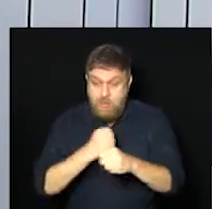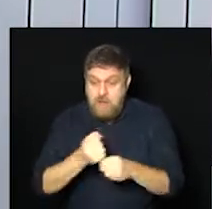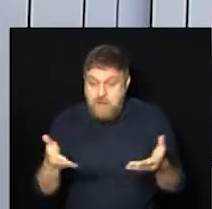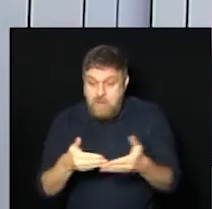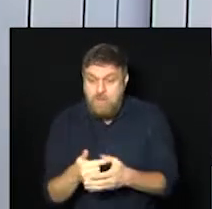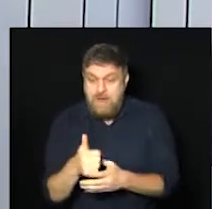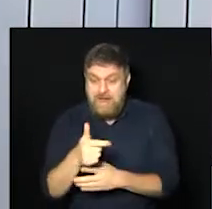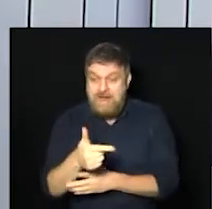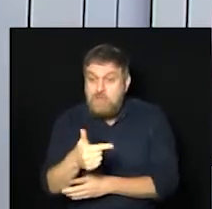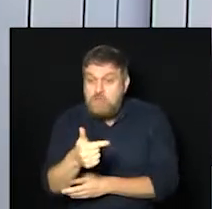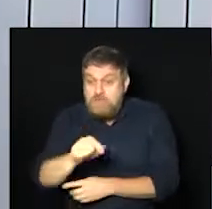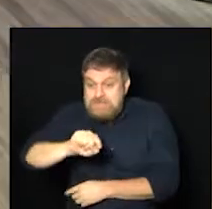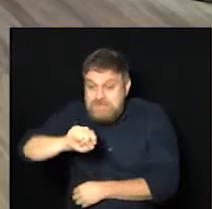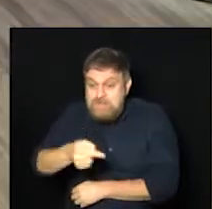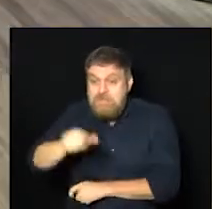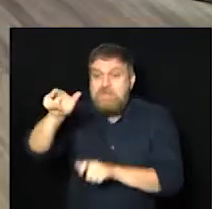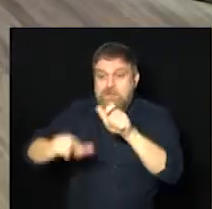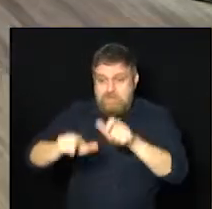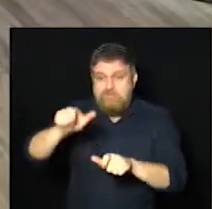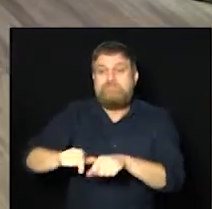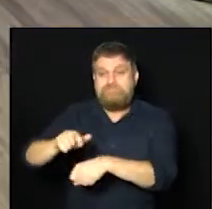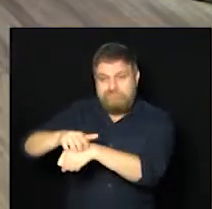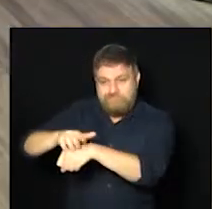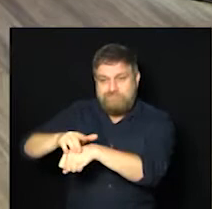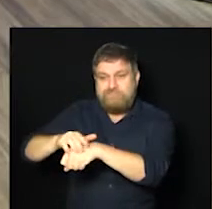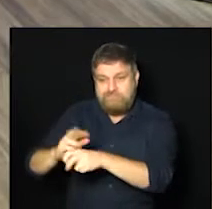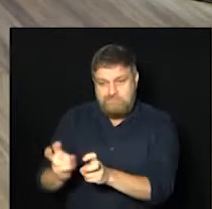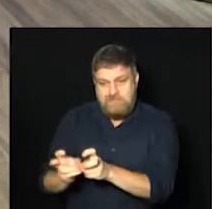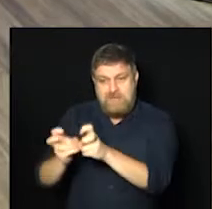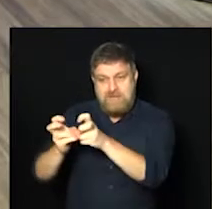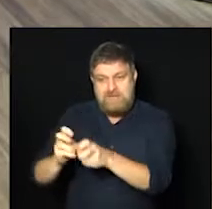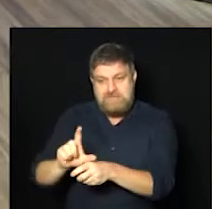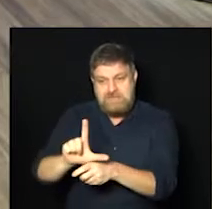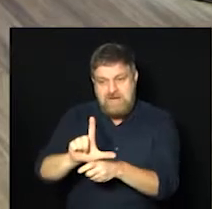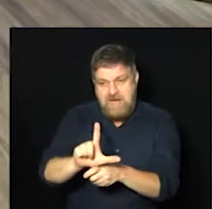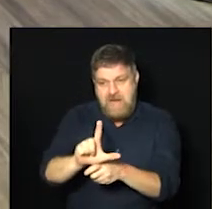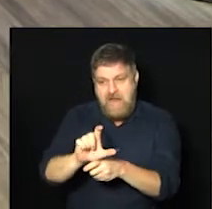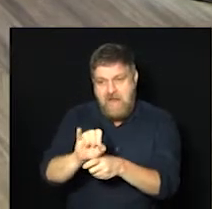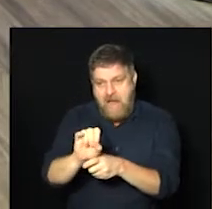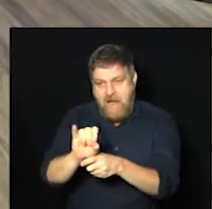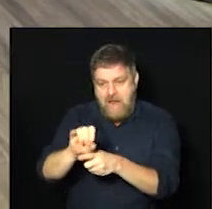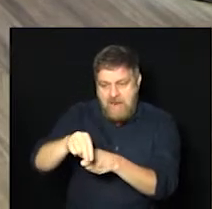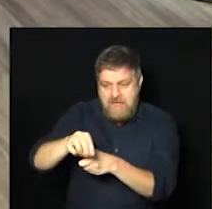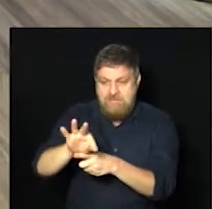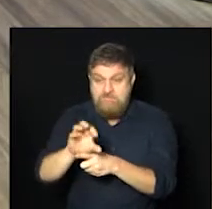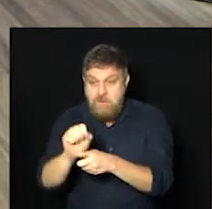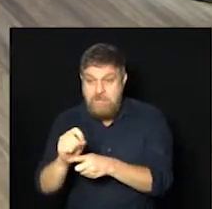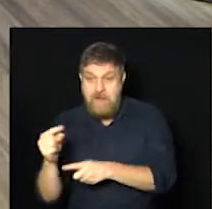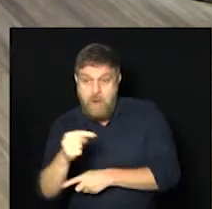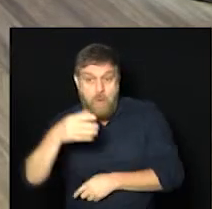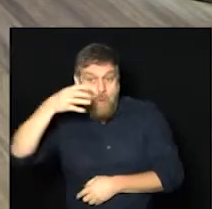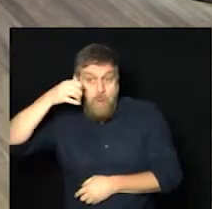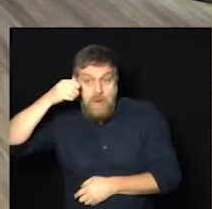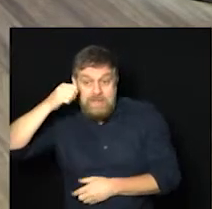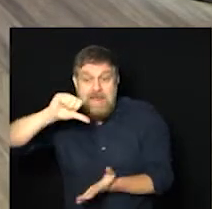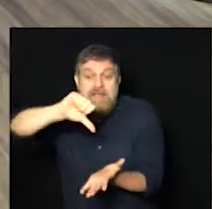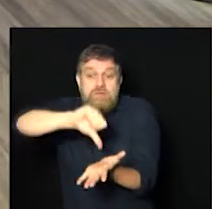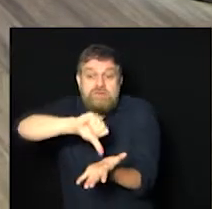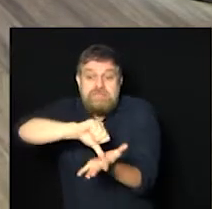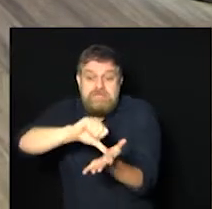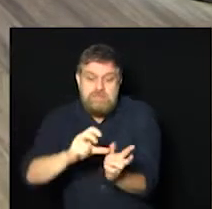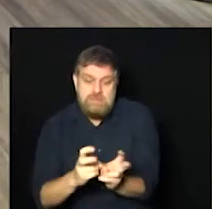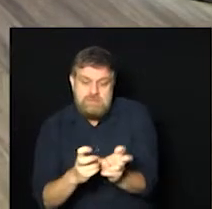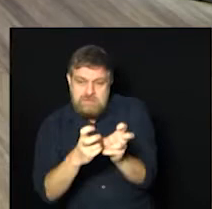repórter André Aranha vai aparecer aqui na minha tela, ele que está no Centro de Oncologia de Campinas